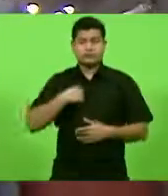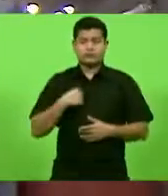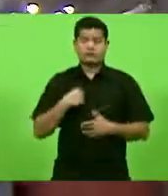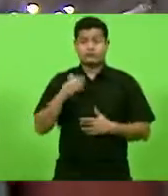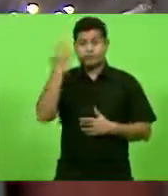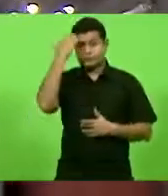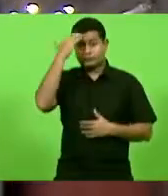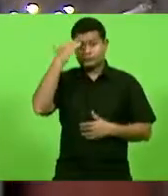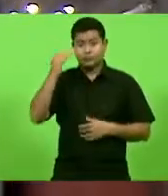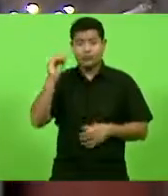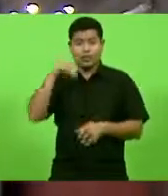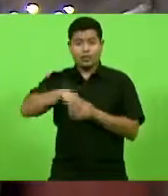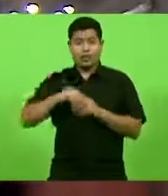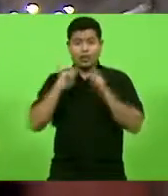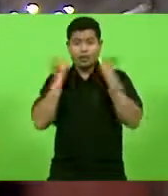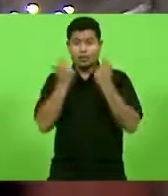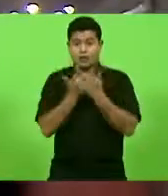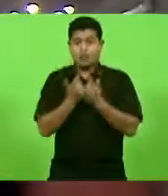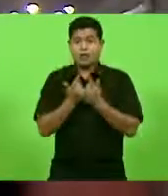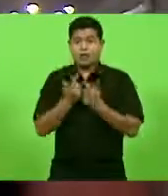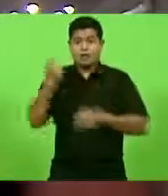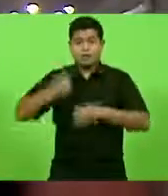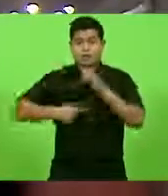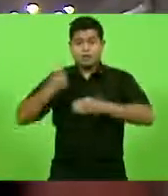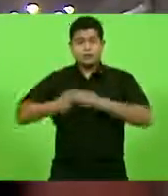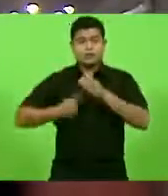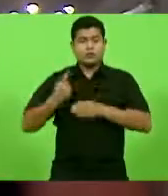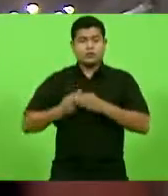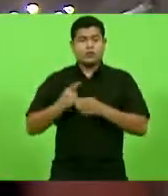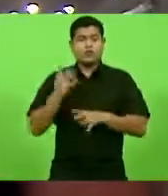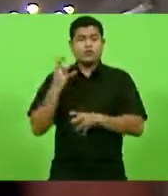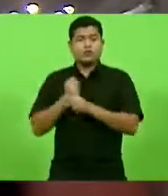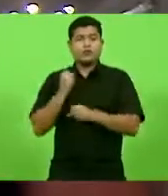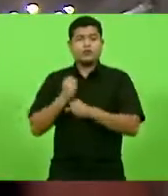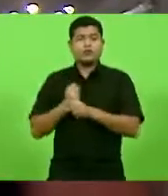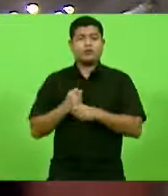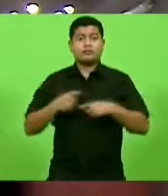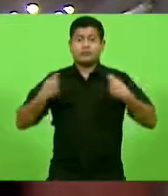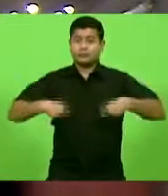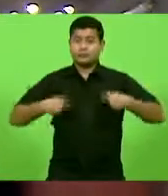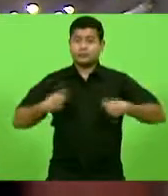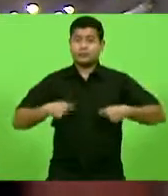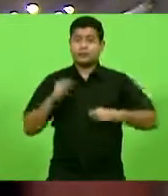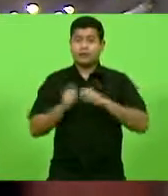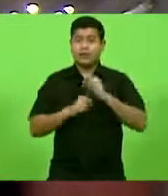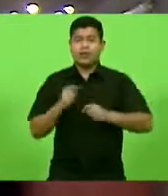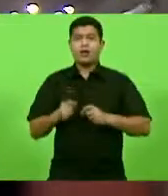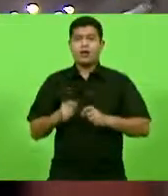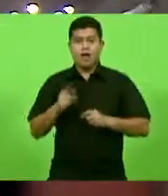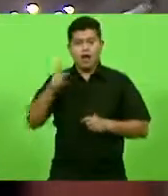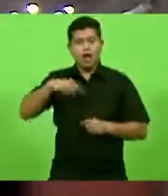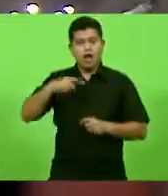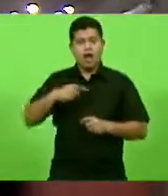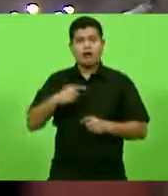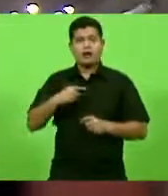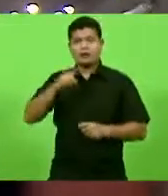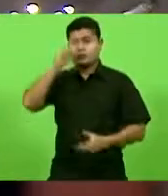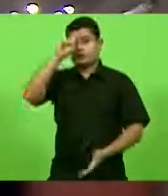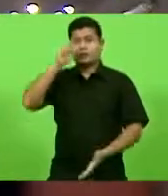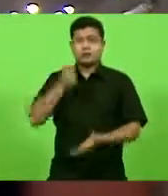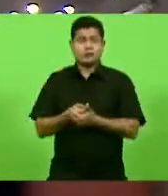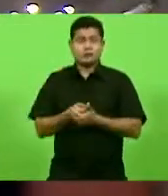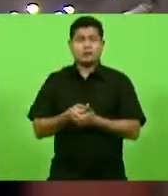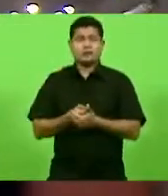âmbito interno da Comissão de Finanças, de que nós devêssemos carimbar o dinheiro. Então, nós aumentamos de